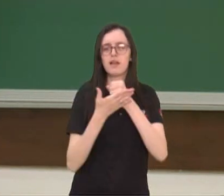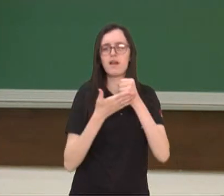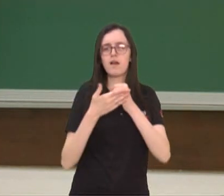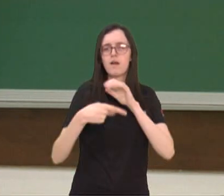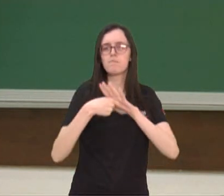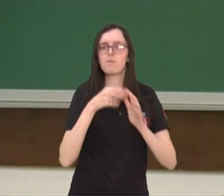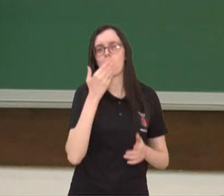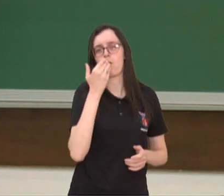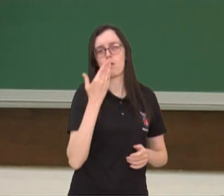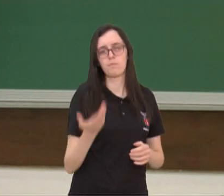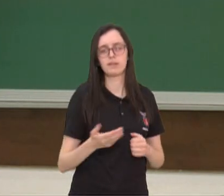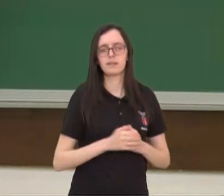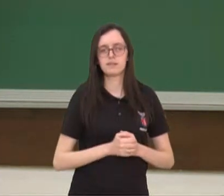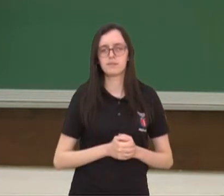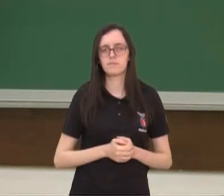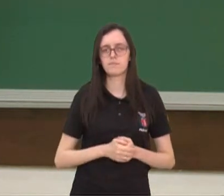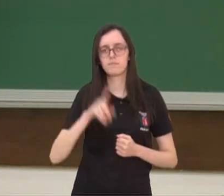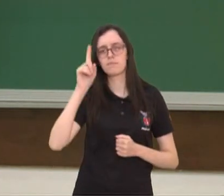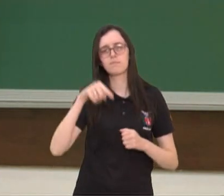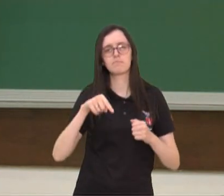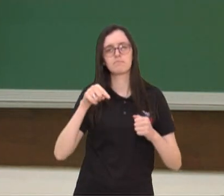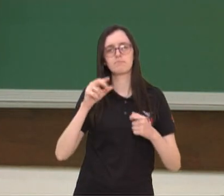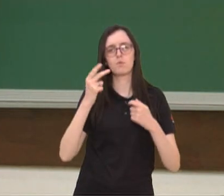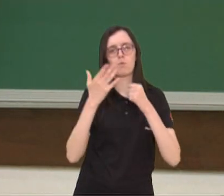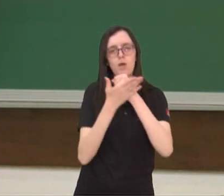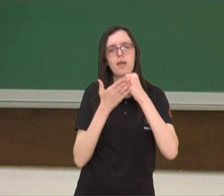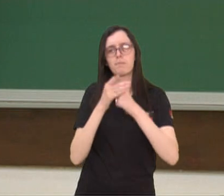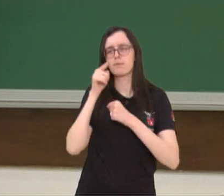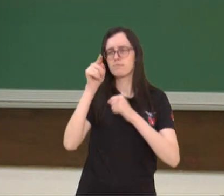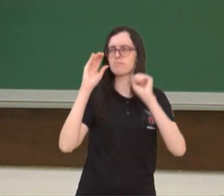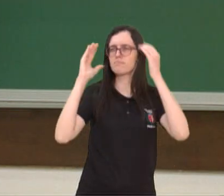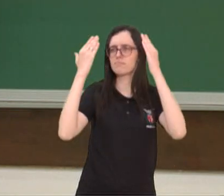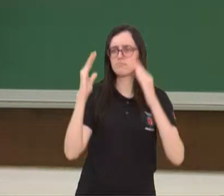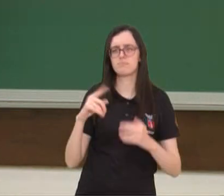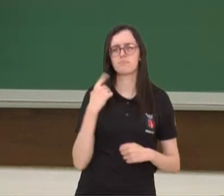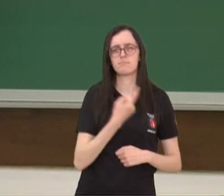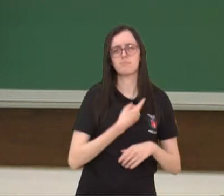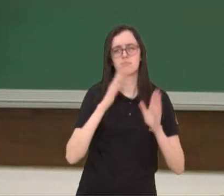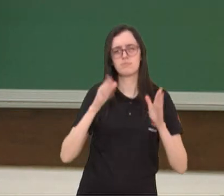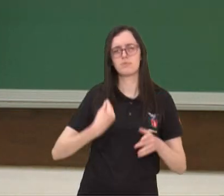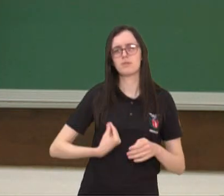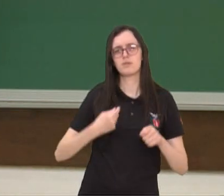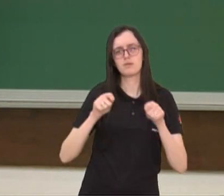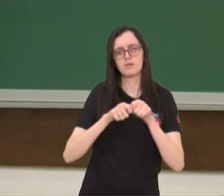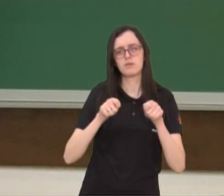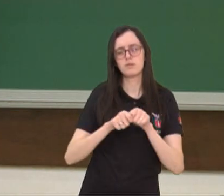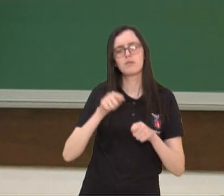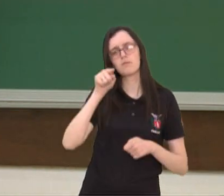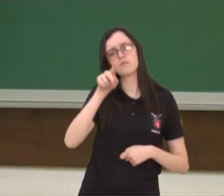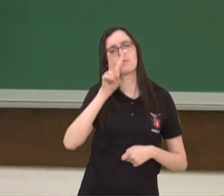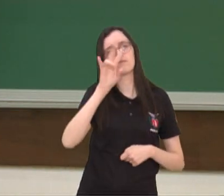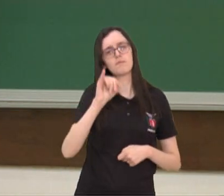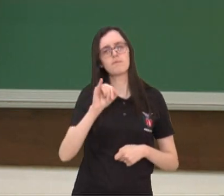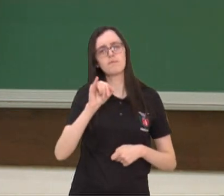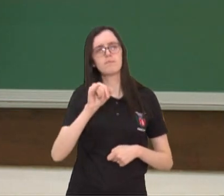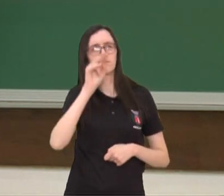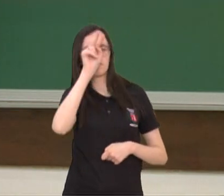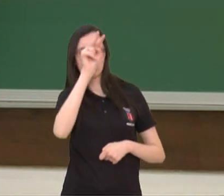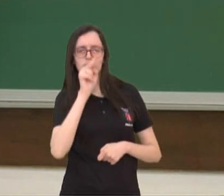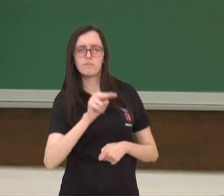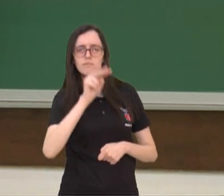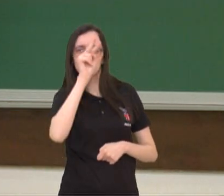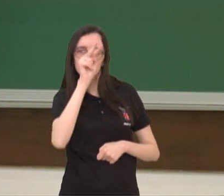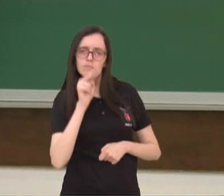da alimentação. Com base nessa pré-análise que nós estamos fazendo, você vai fazer